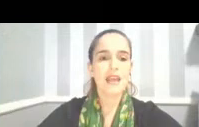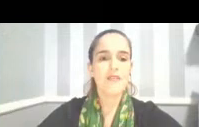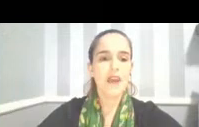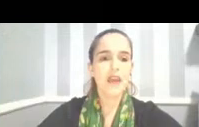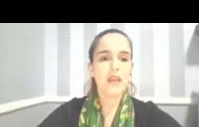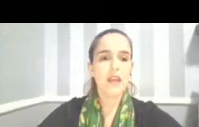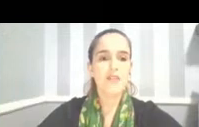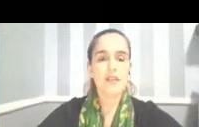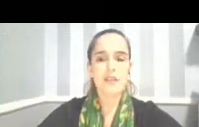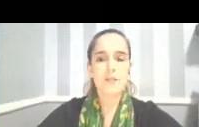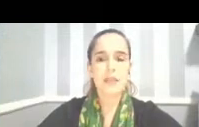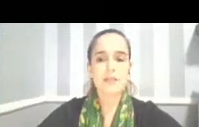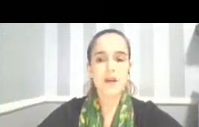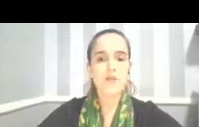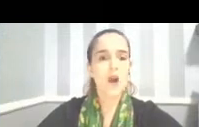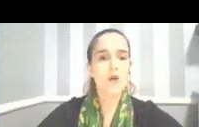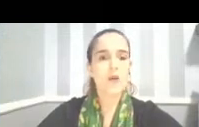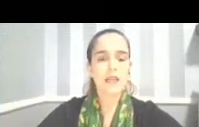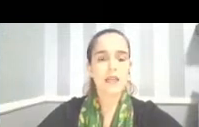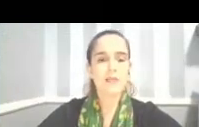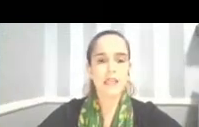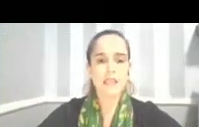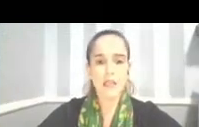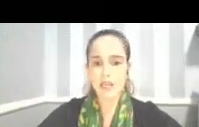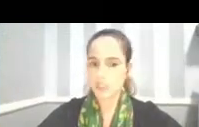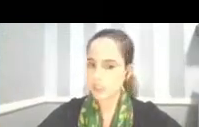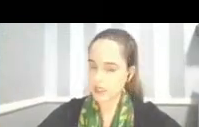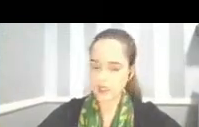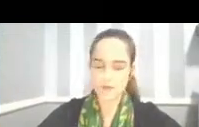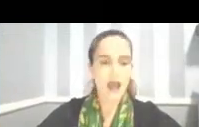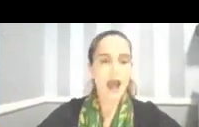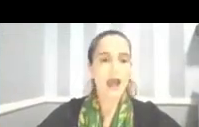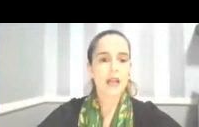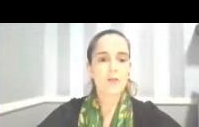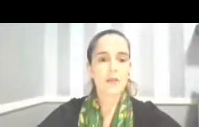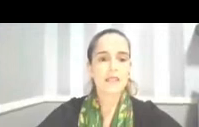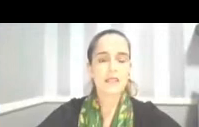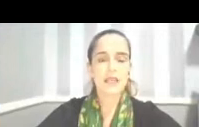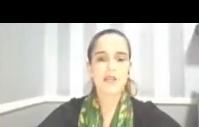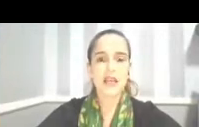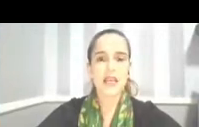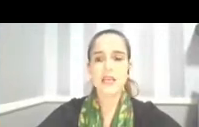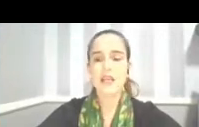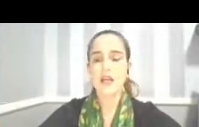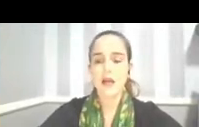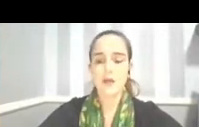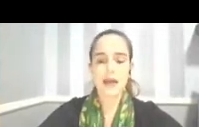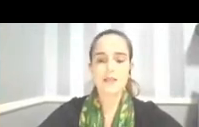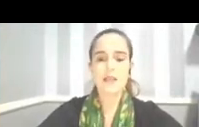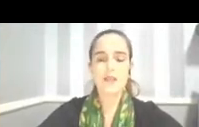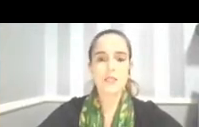Então, elevei, fiz a compressão. O que não está nessa imagem aqui? Aquela compressinha que eu